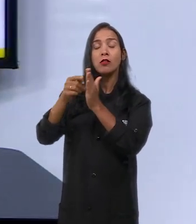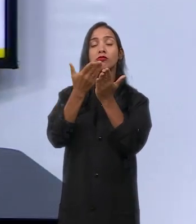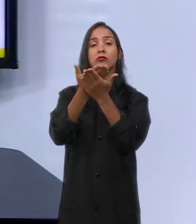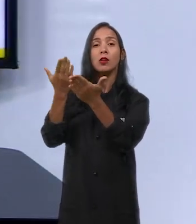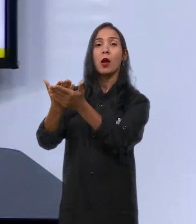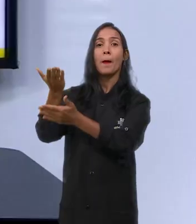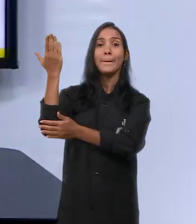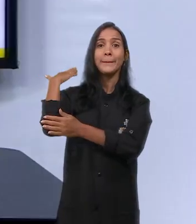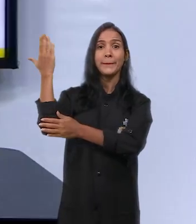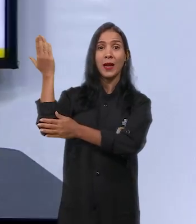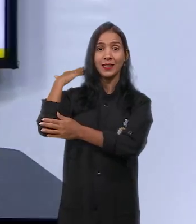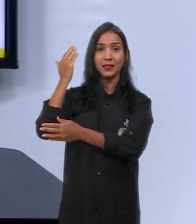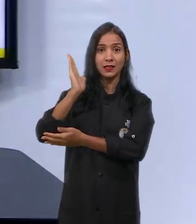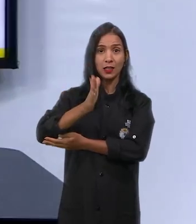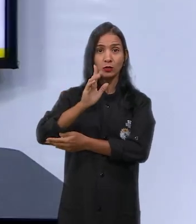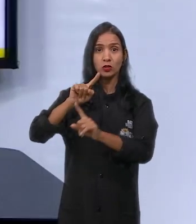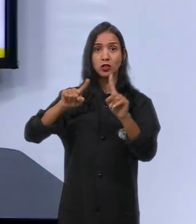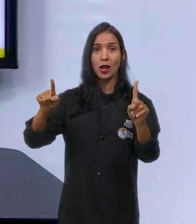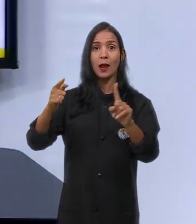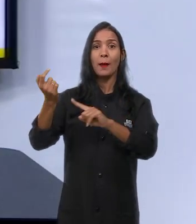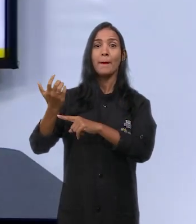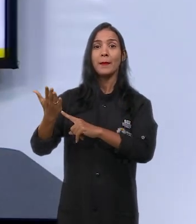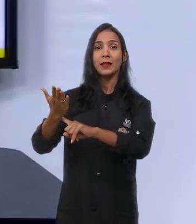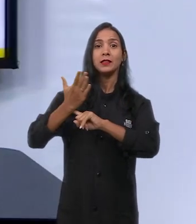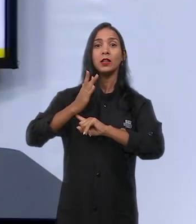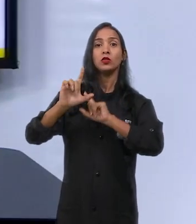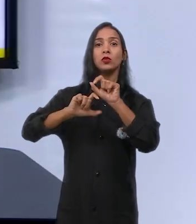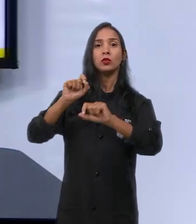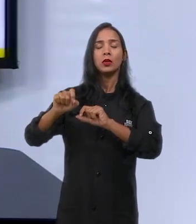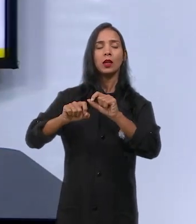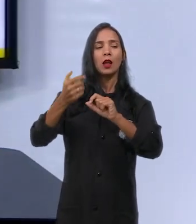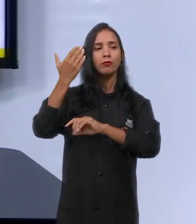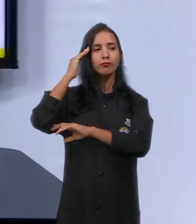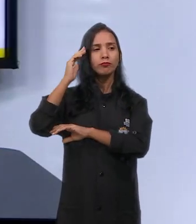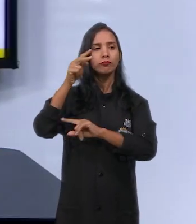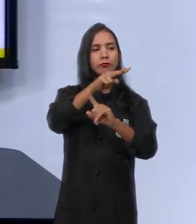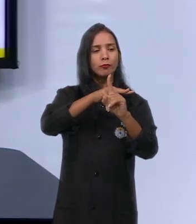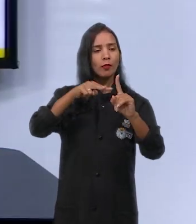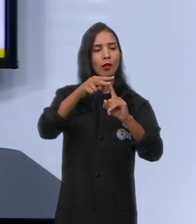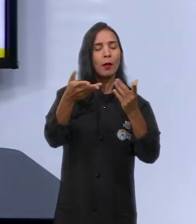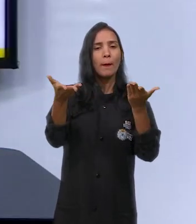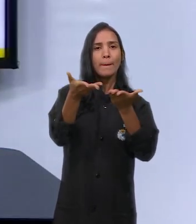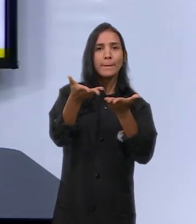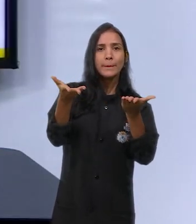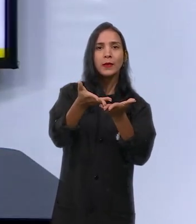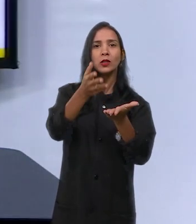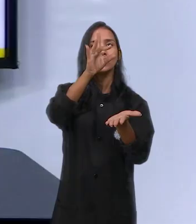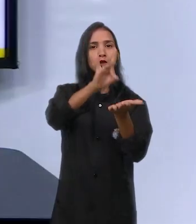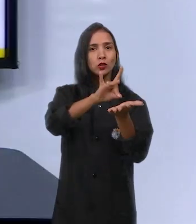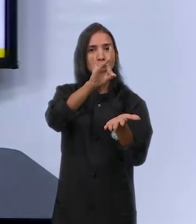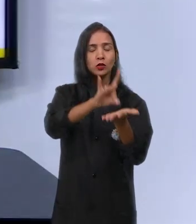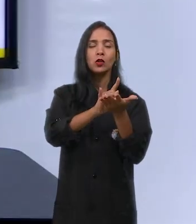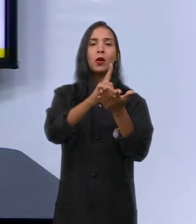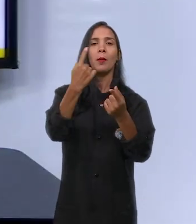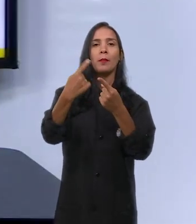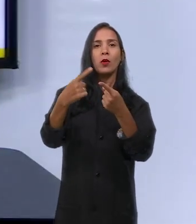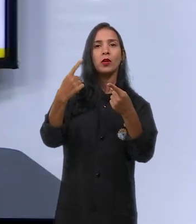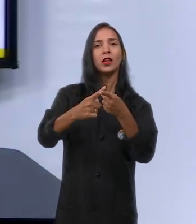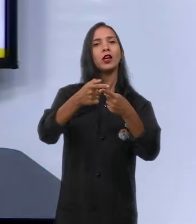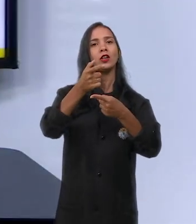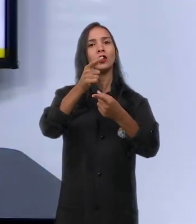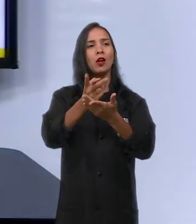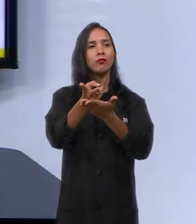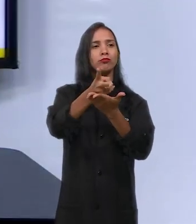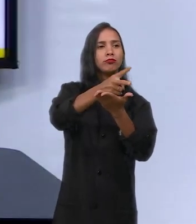entender perspectivas do presente. Numa história aí que ela é cíclica, né? Ao mesmo tempo que ela caminha